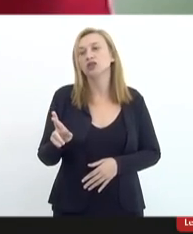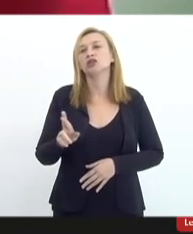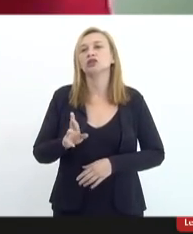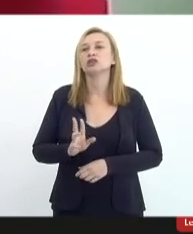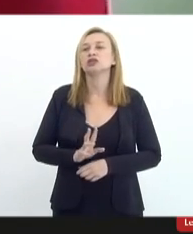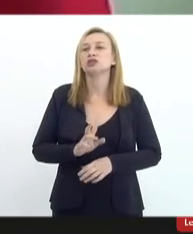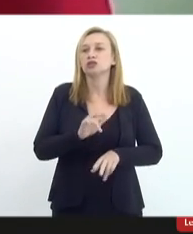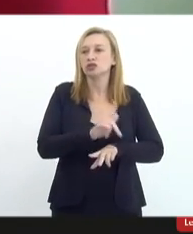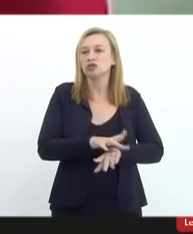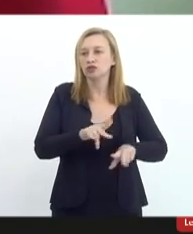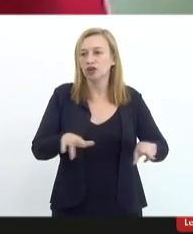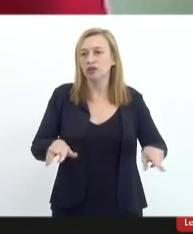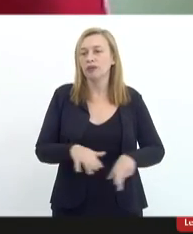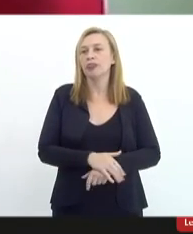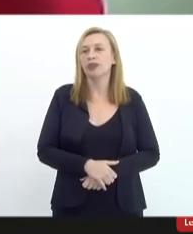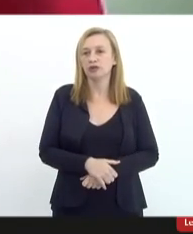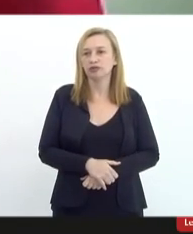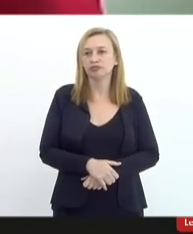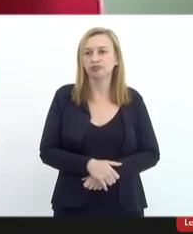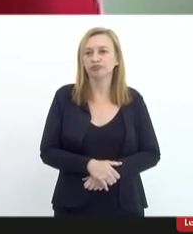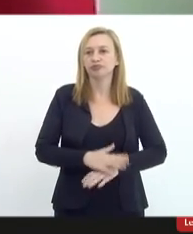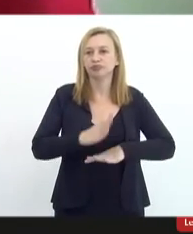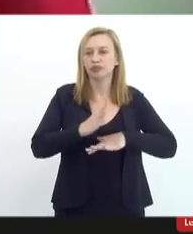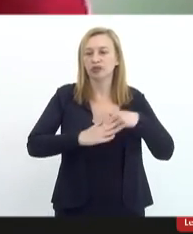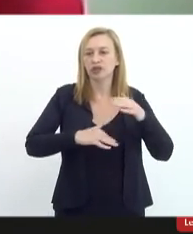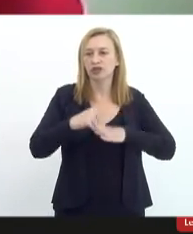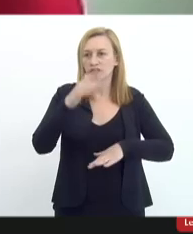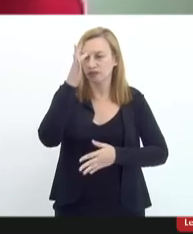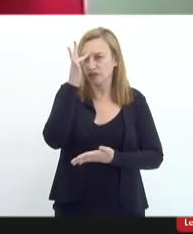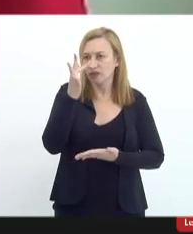todas as diferentes, né, profissões de fé